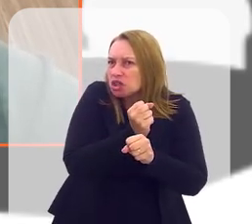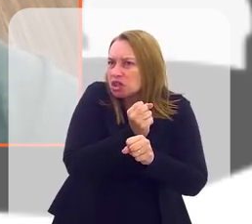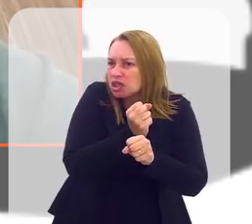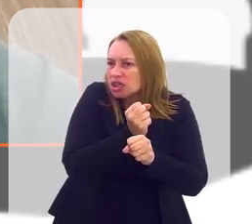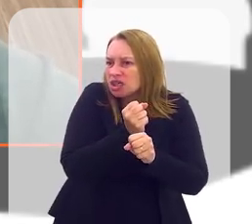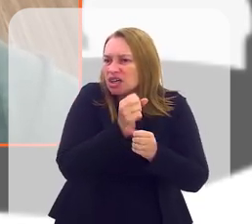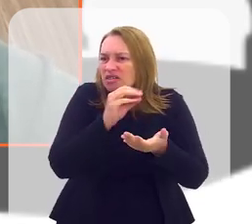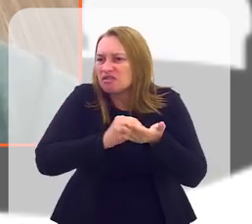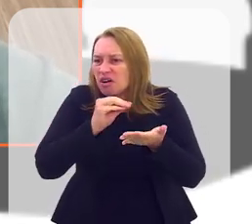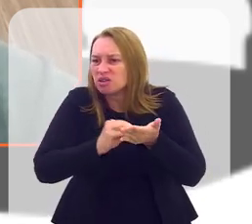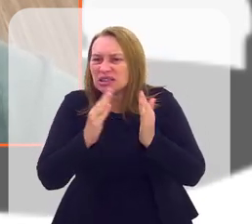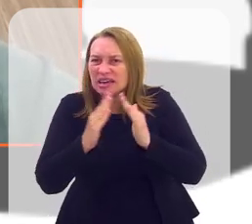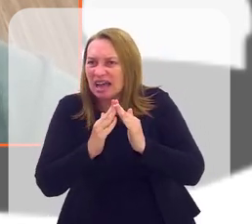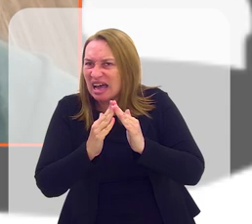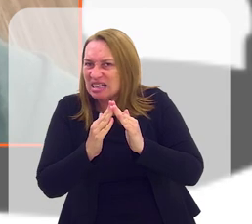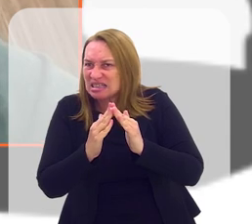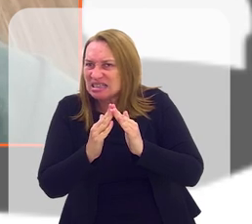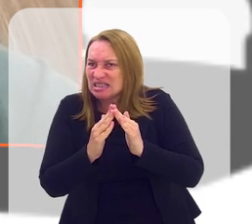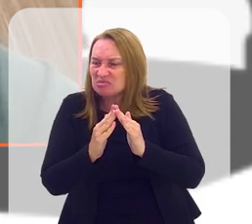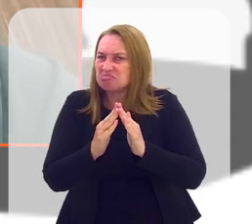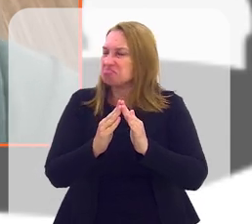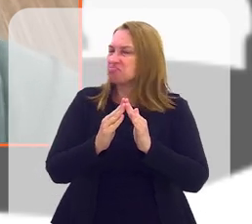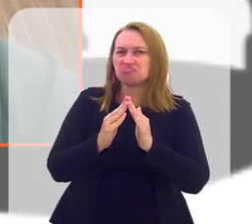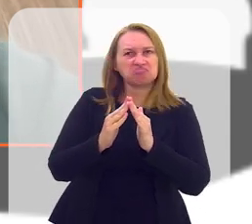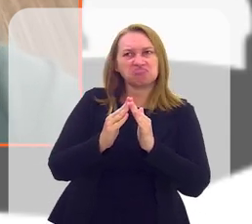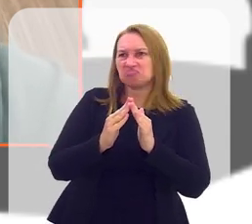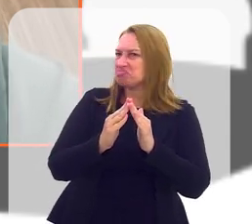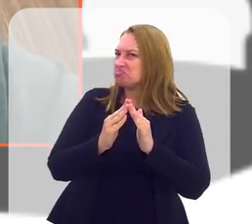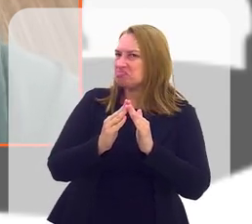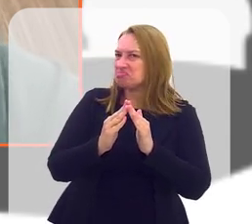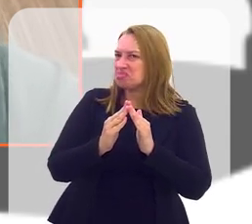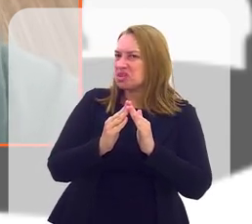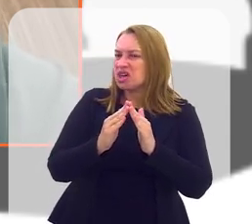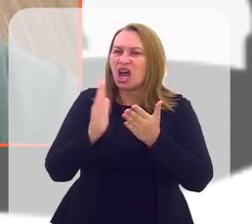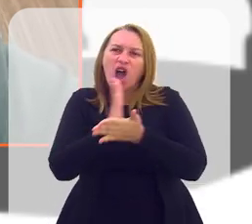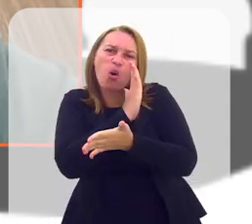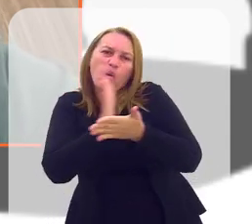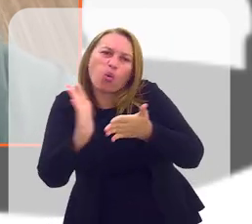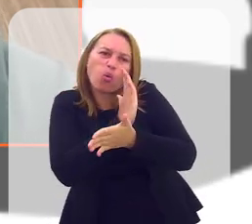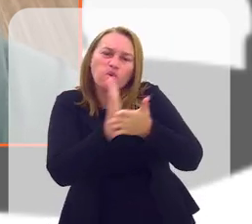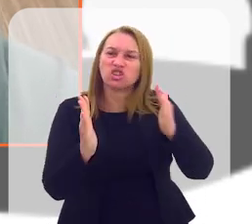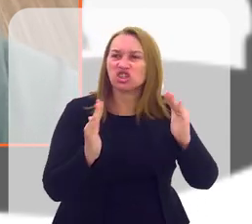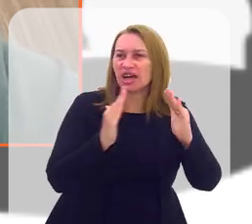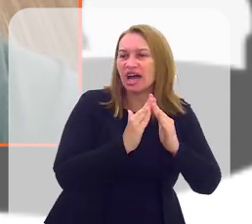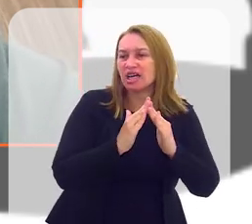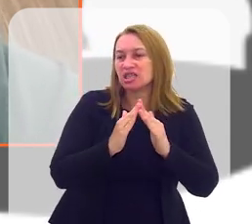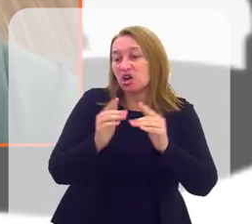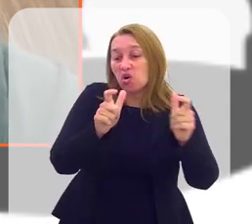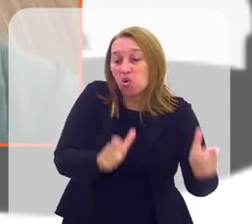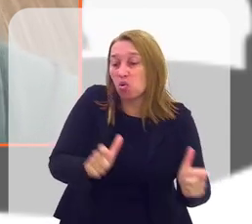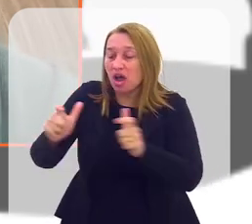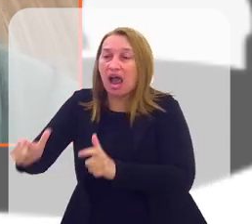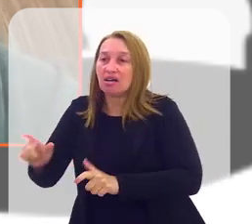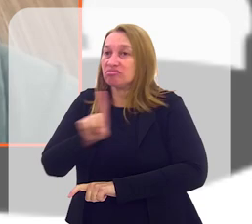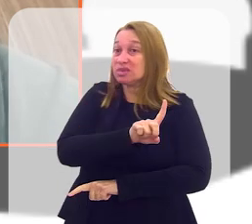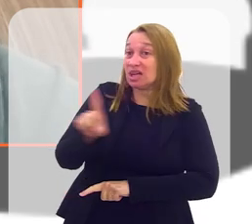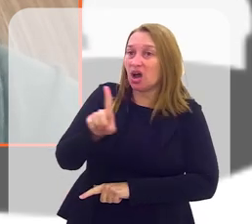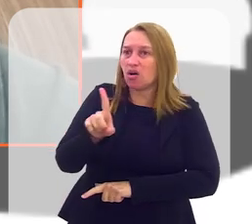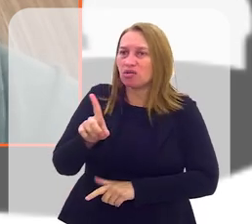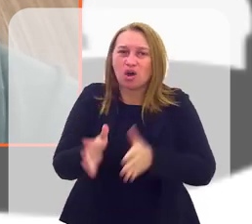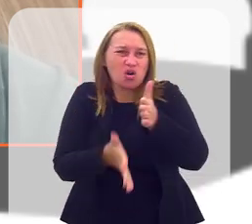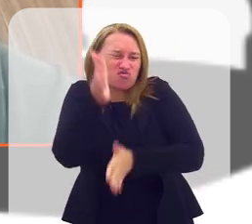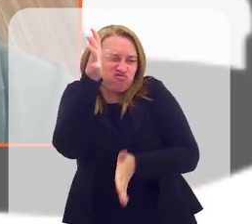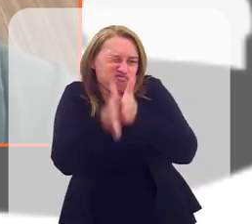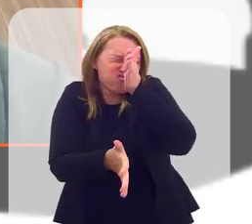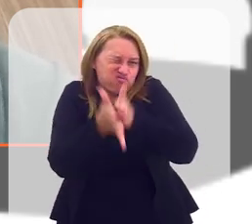déficit habitacional, pela falta de moradias, determinadas casas em determinados lugares, não. A situação ela é